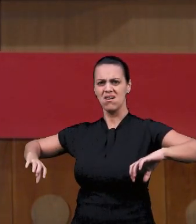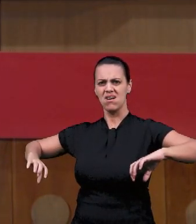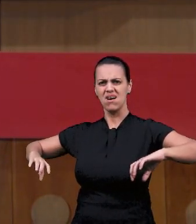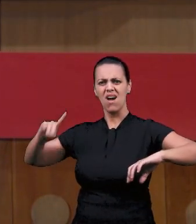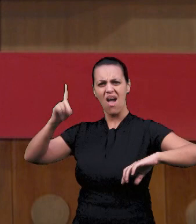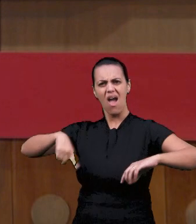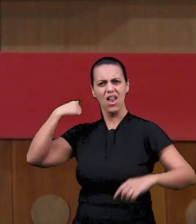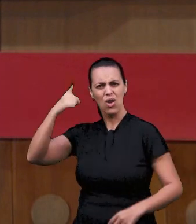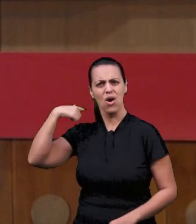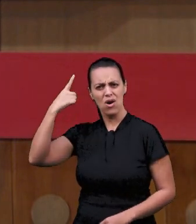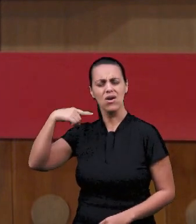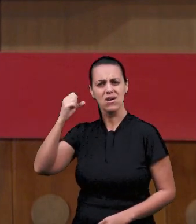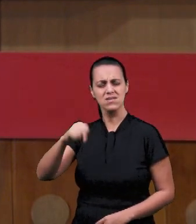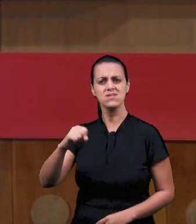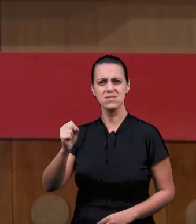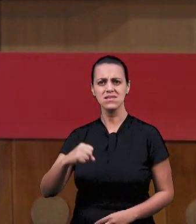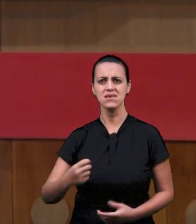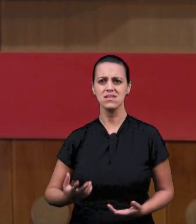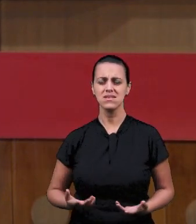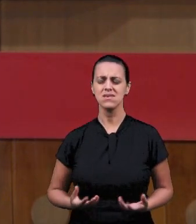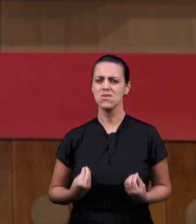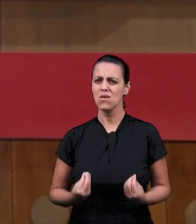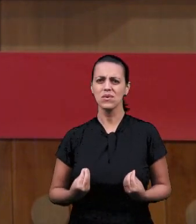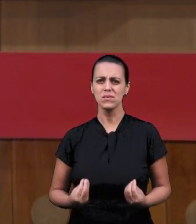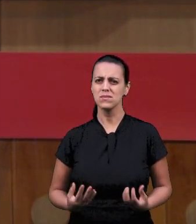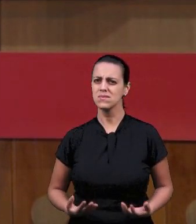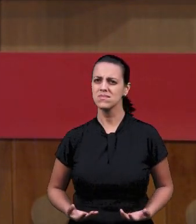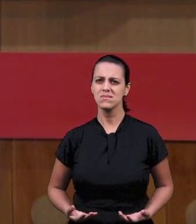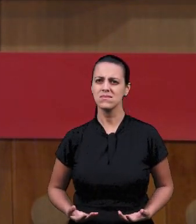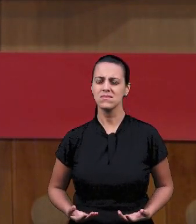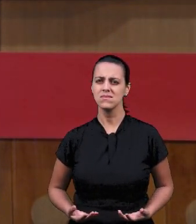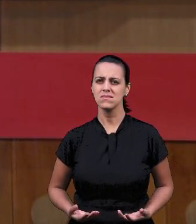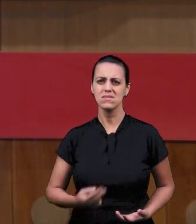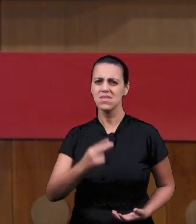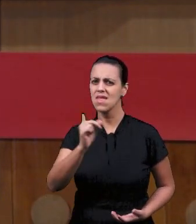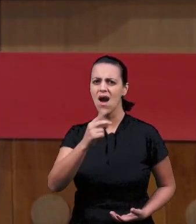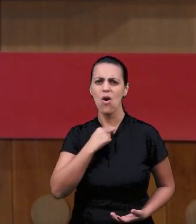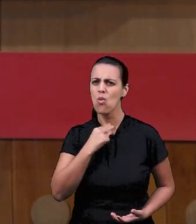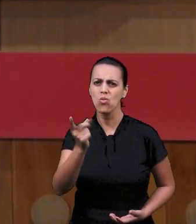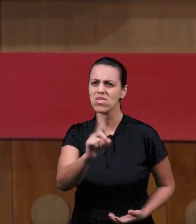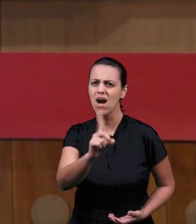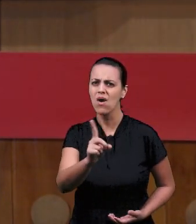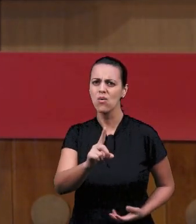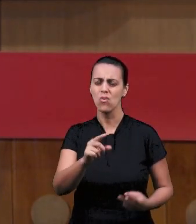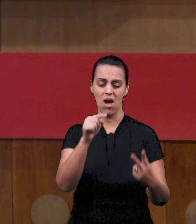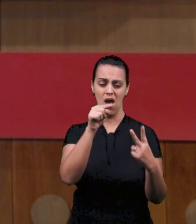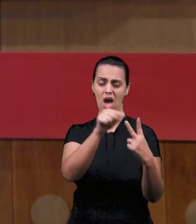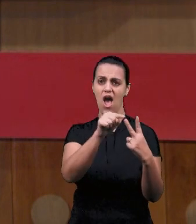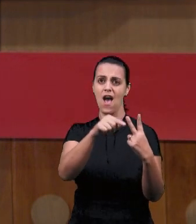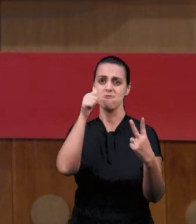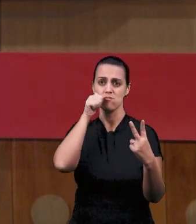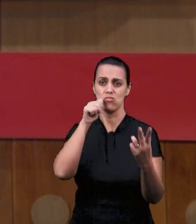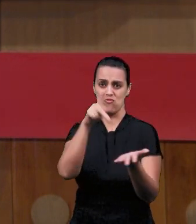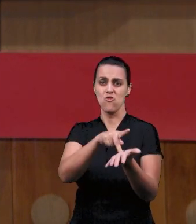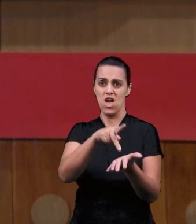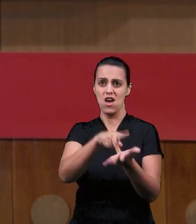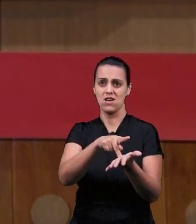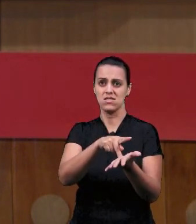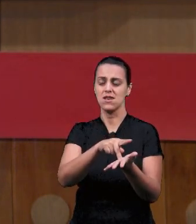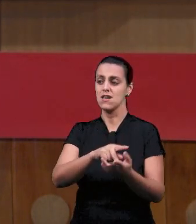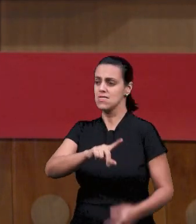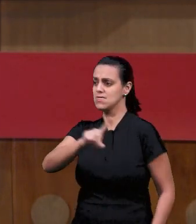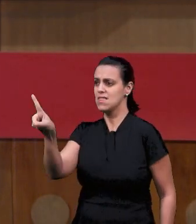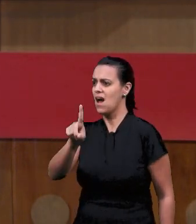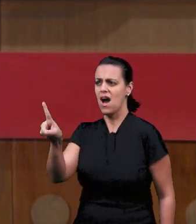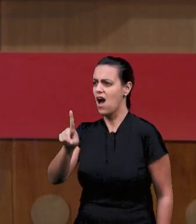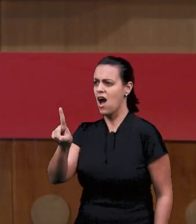as pessoas se revelaram, aí Salomão, não vai dividir não. A criança vai ficar com quem